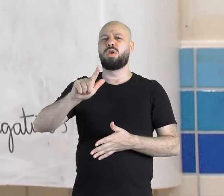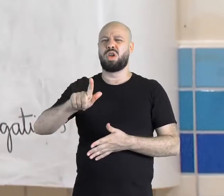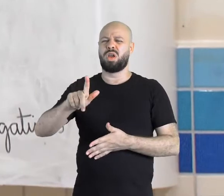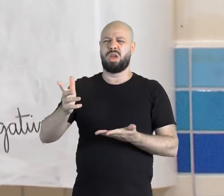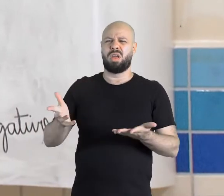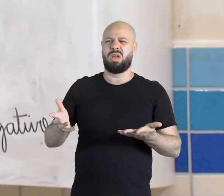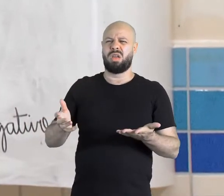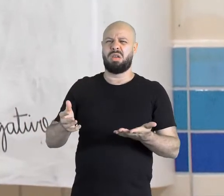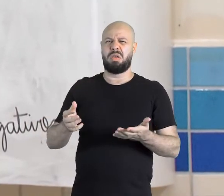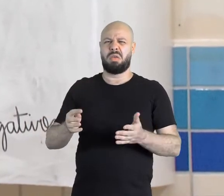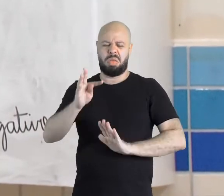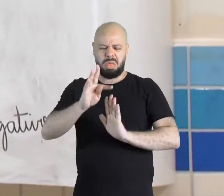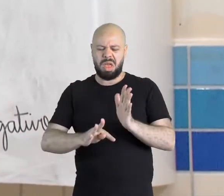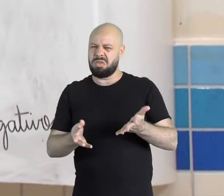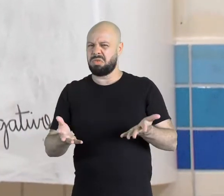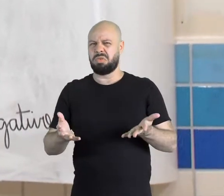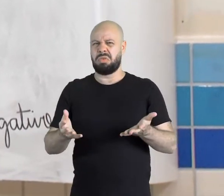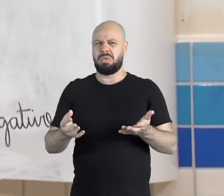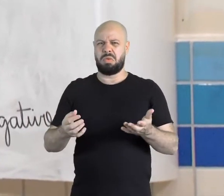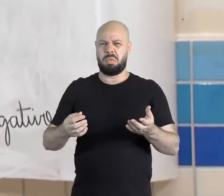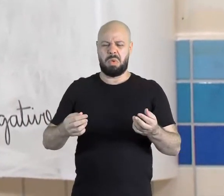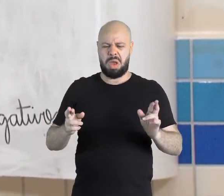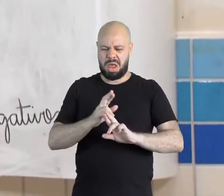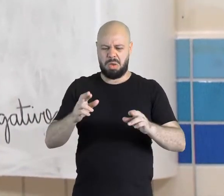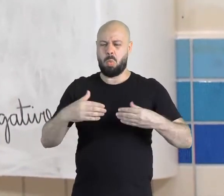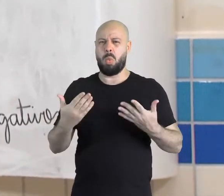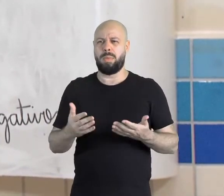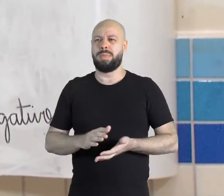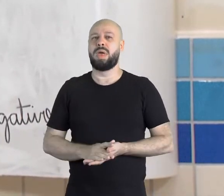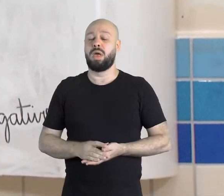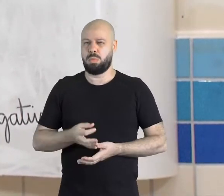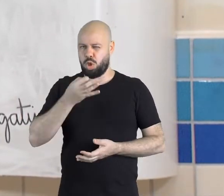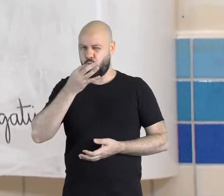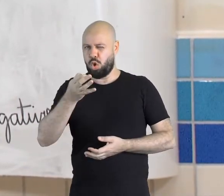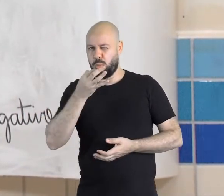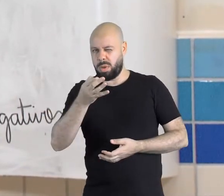texto? Eu sei que eu sugiro que vocês